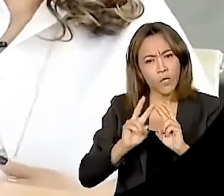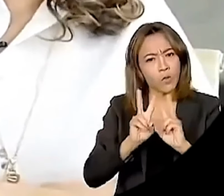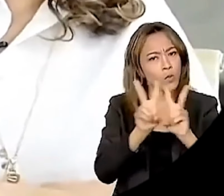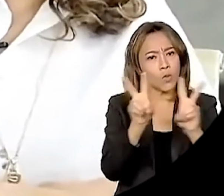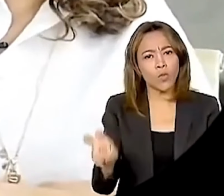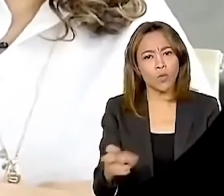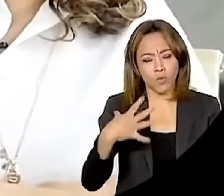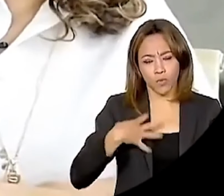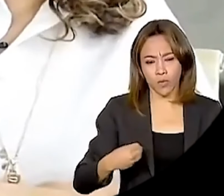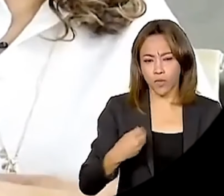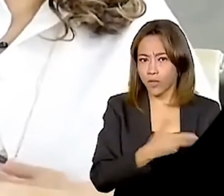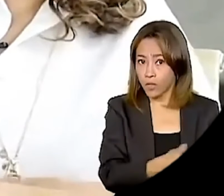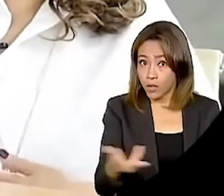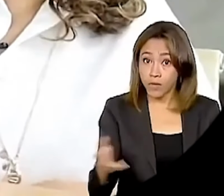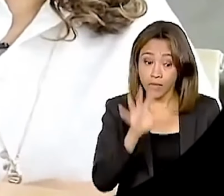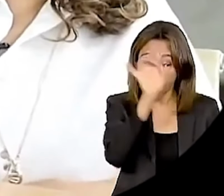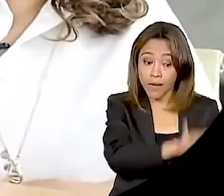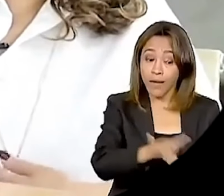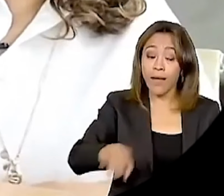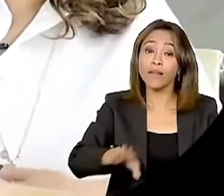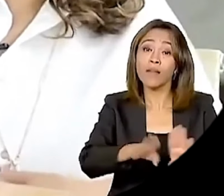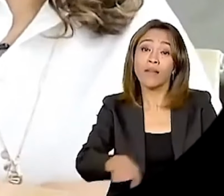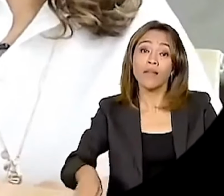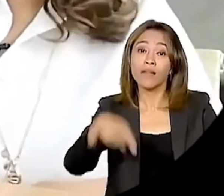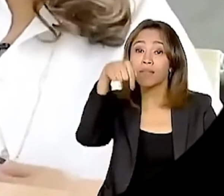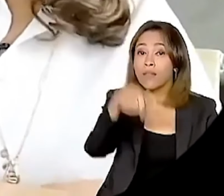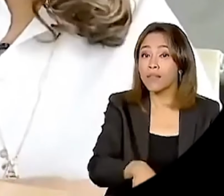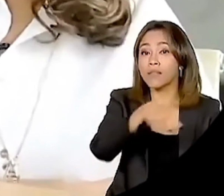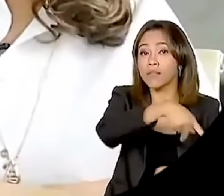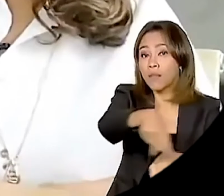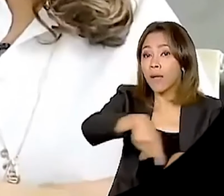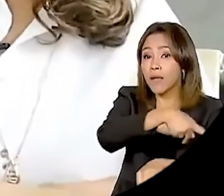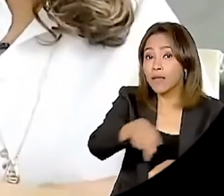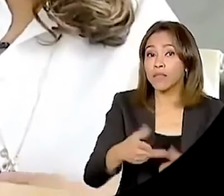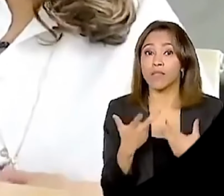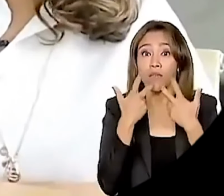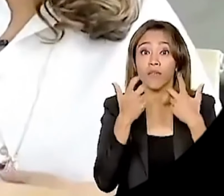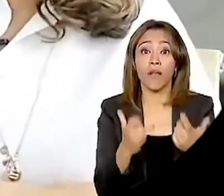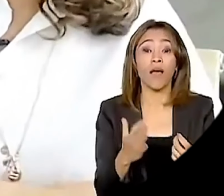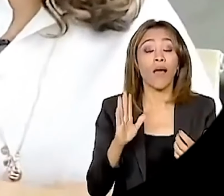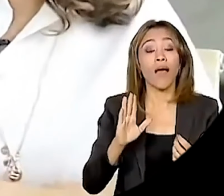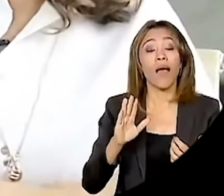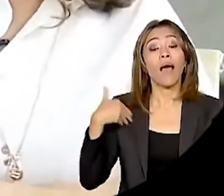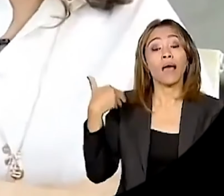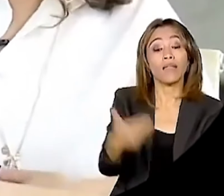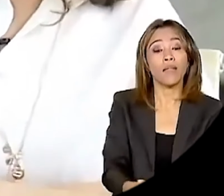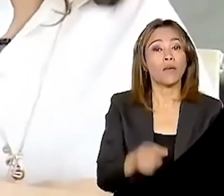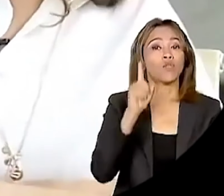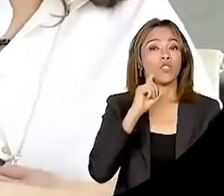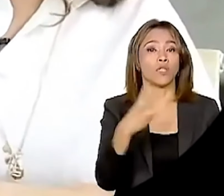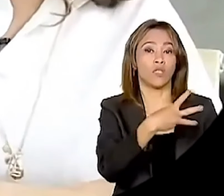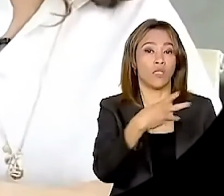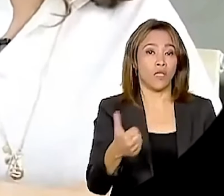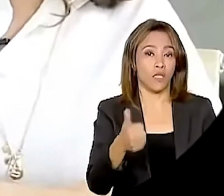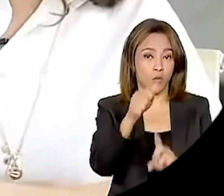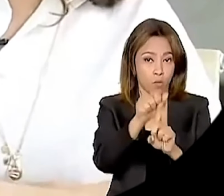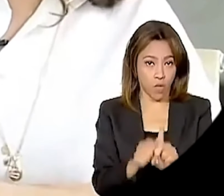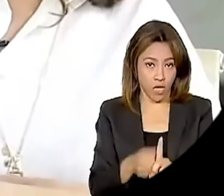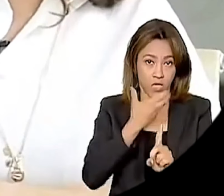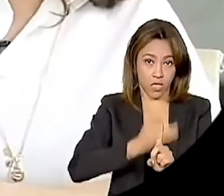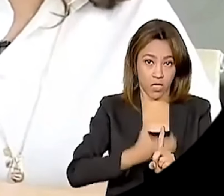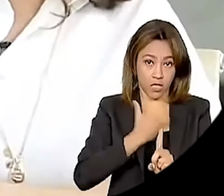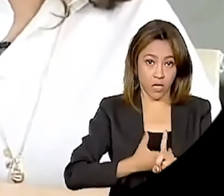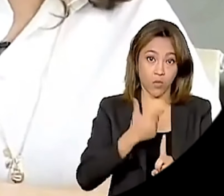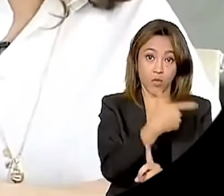fim de 2026. Janja se emociona e cai no choro. Sem dar muitos detalhes, o atual chefe do executivo prometeu